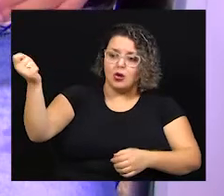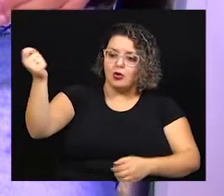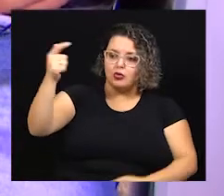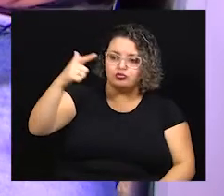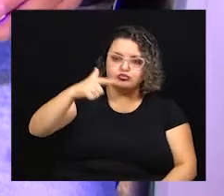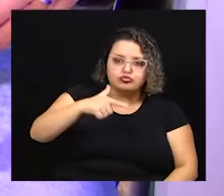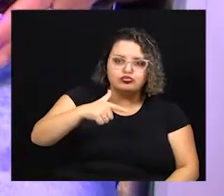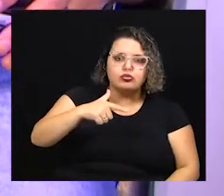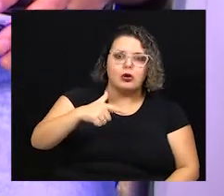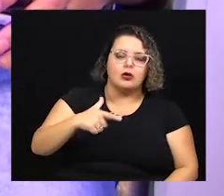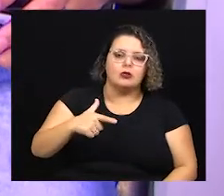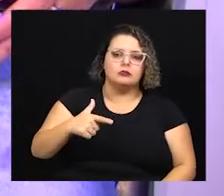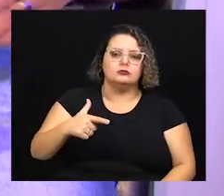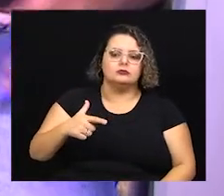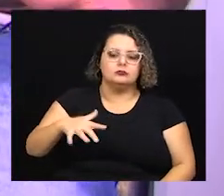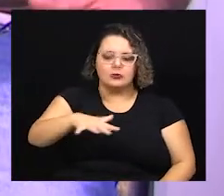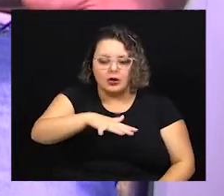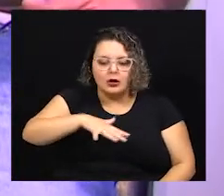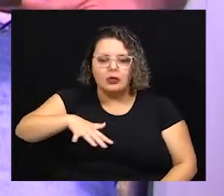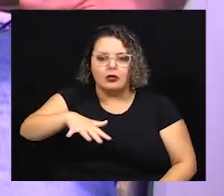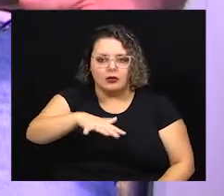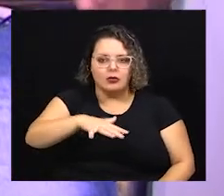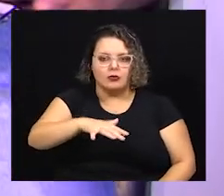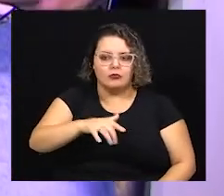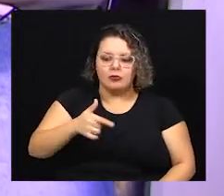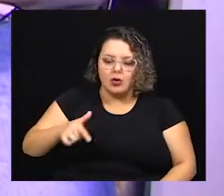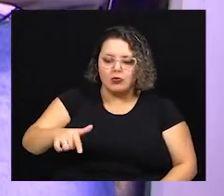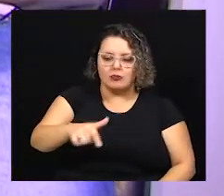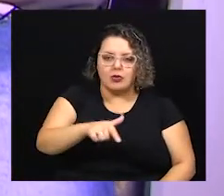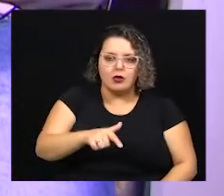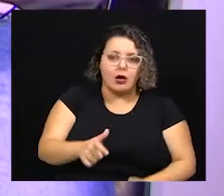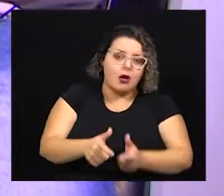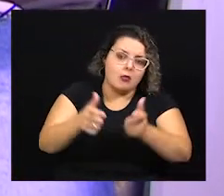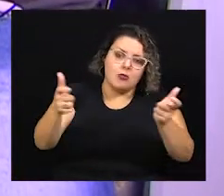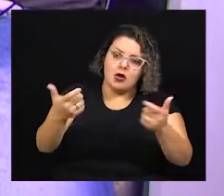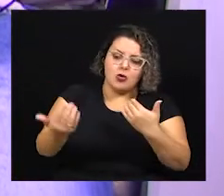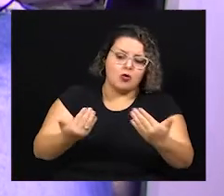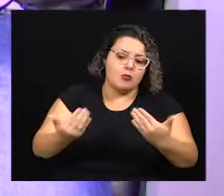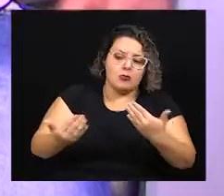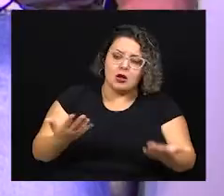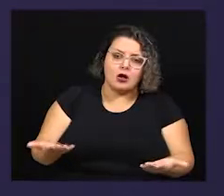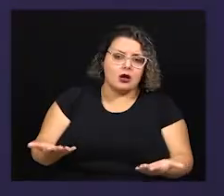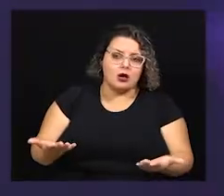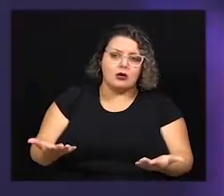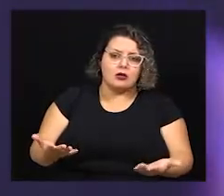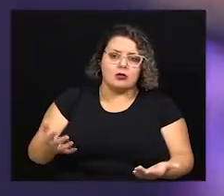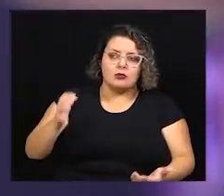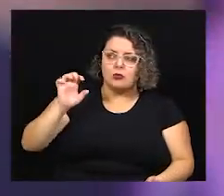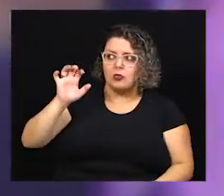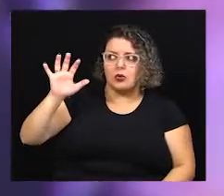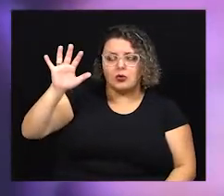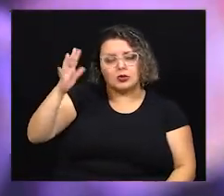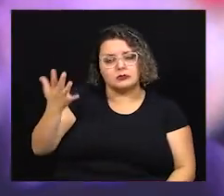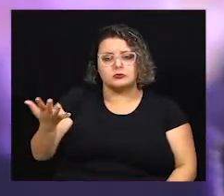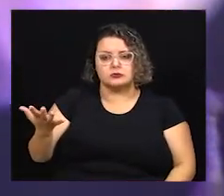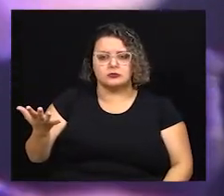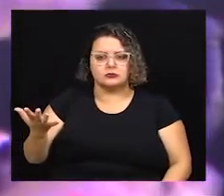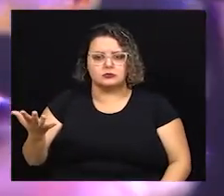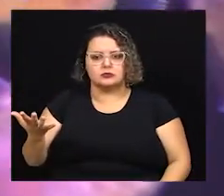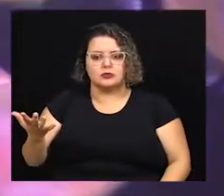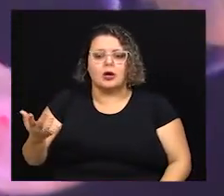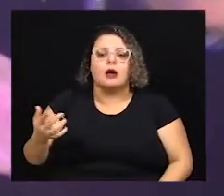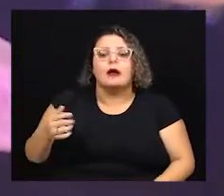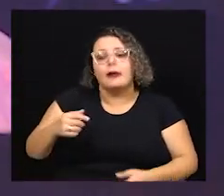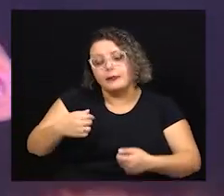vai tomar um mini lago, por exemplo, é muito maior do que um montado na Europa. Tá? Então é equipamento que não